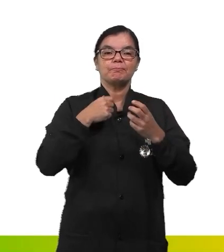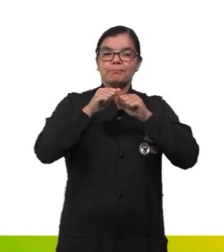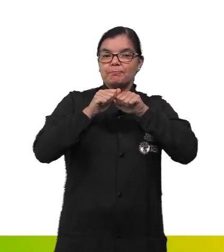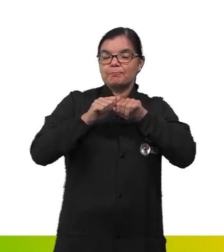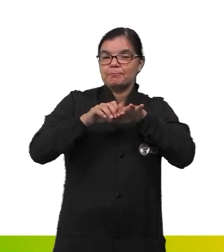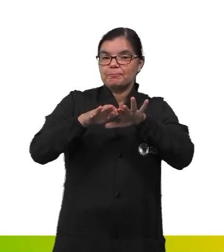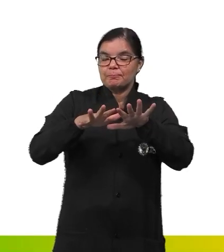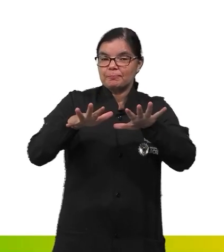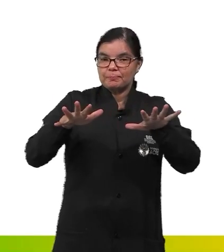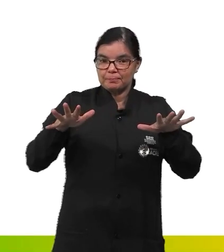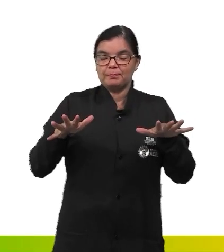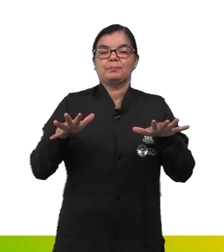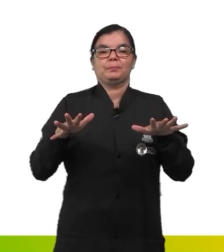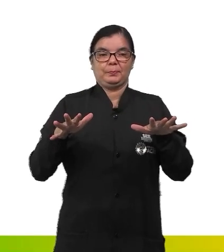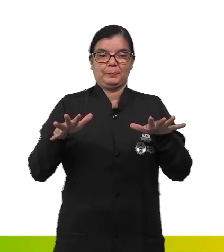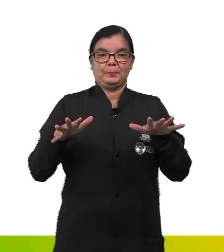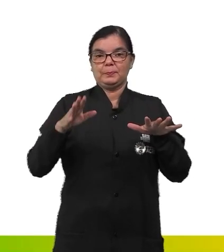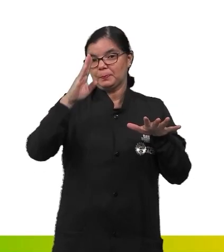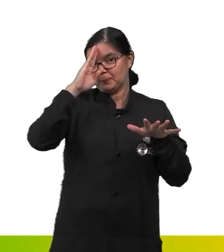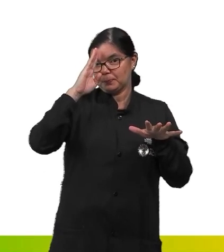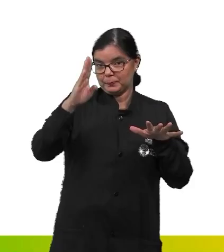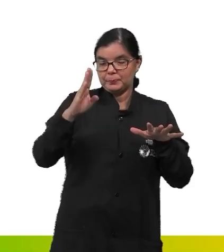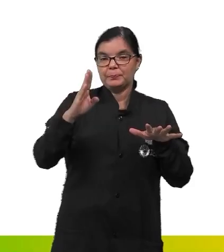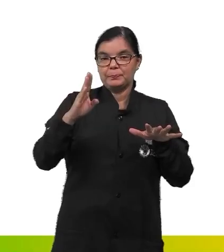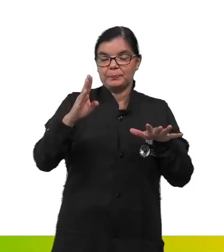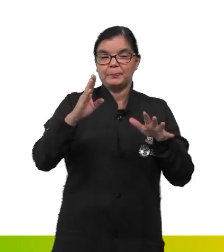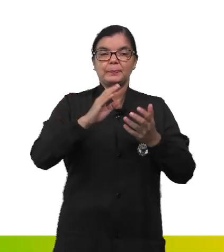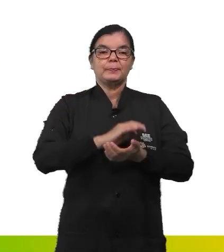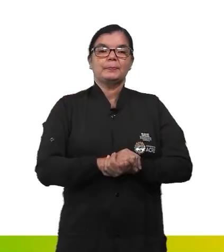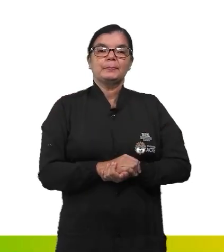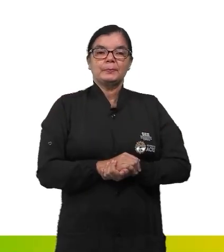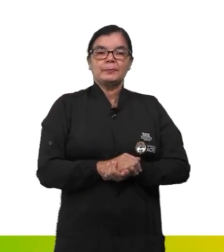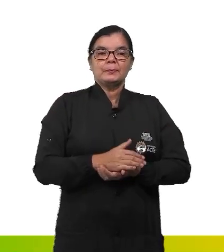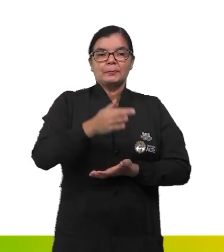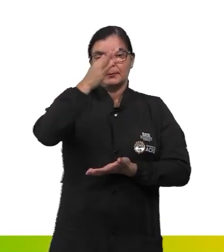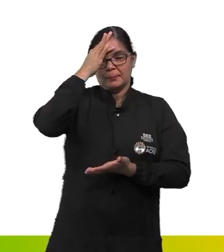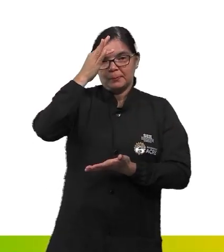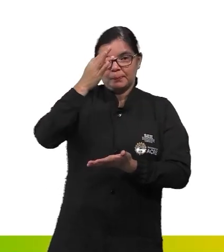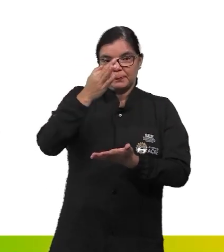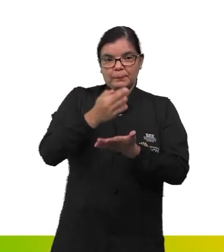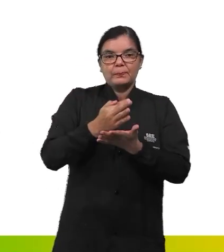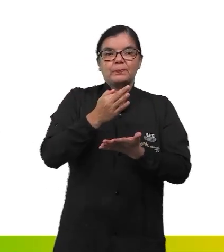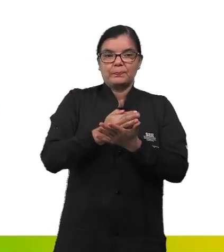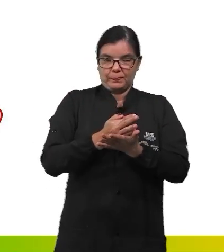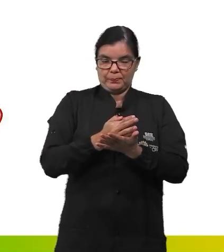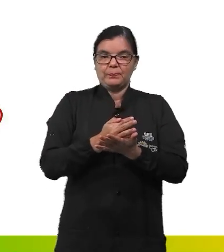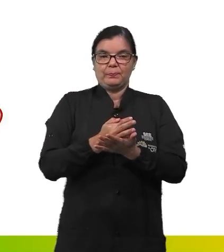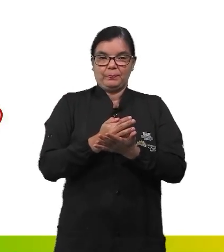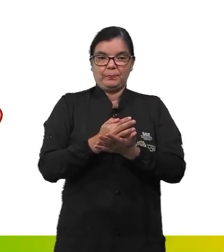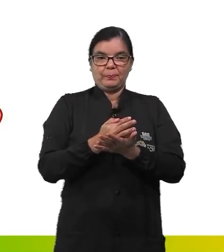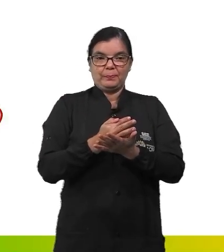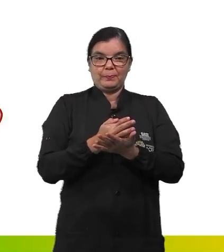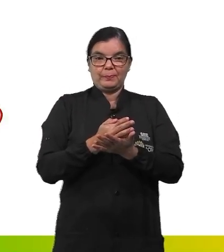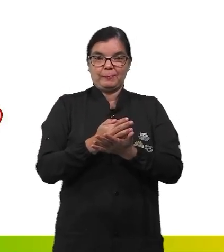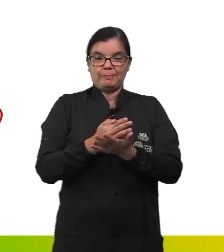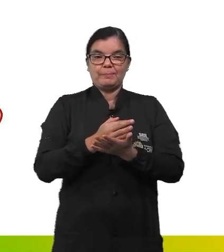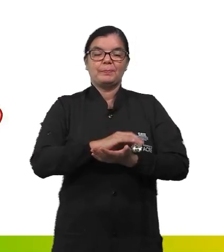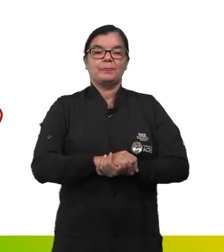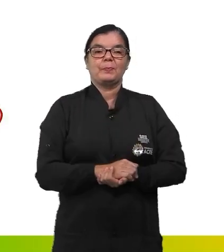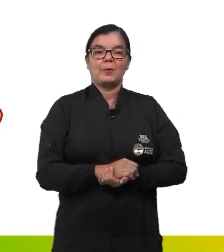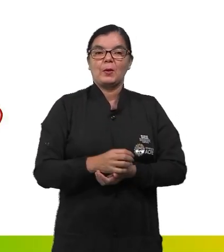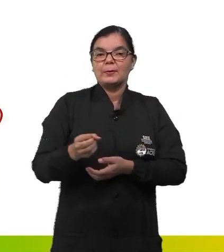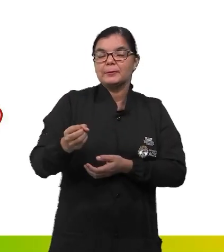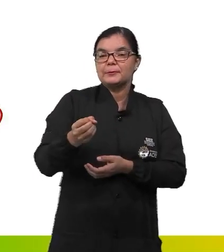aí como um dos principais motivos, número 3, a vontade de expandir a fé cristã